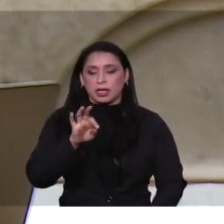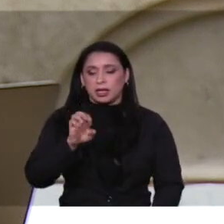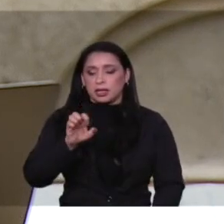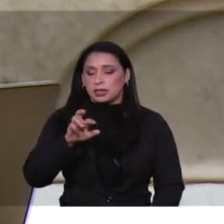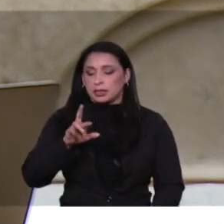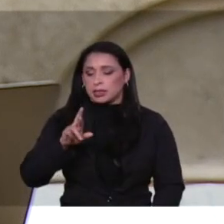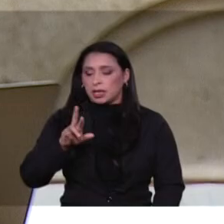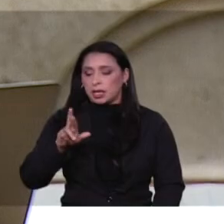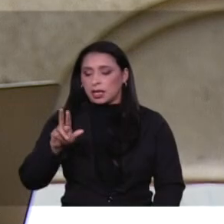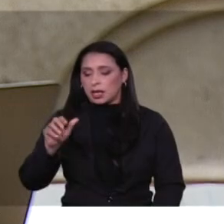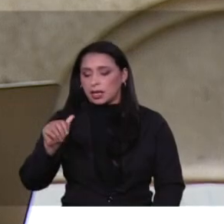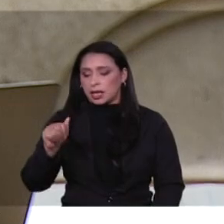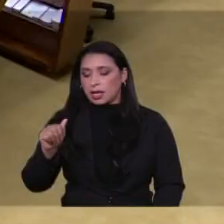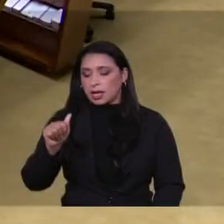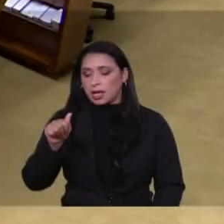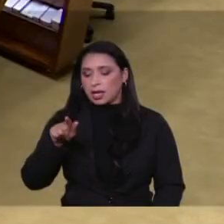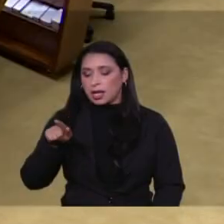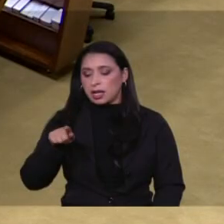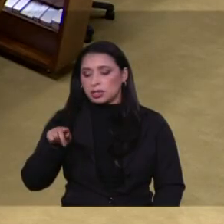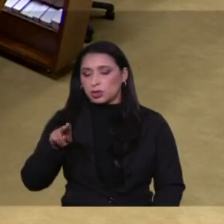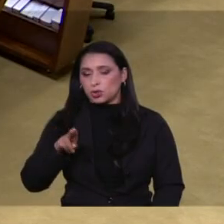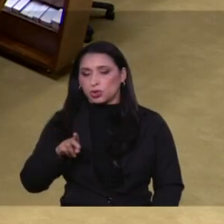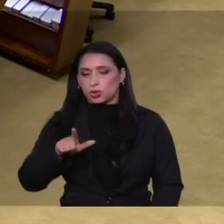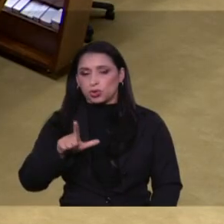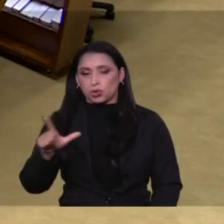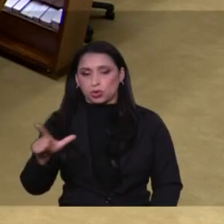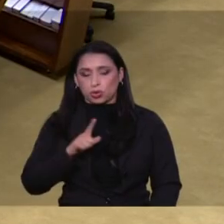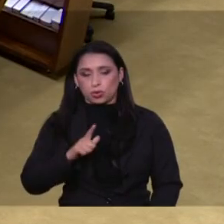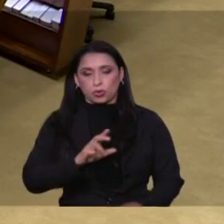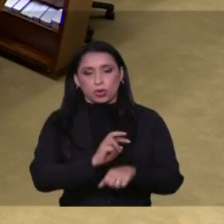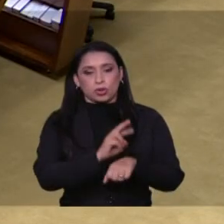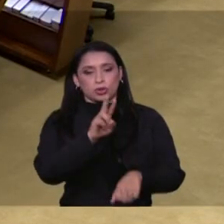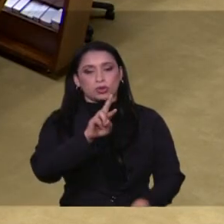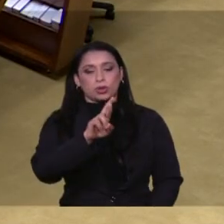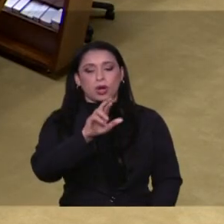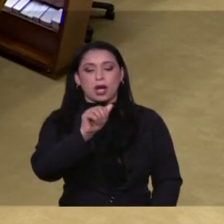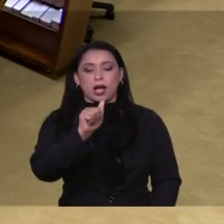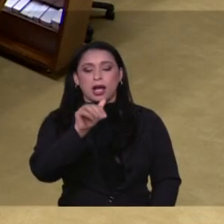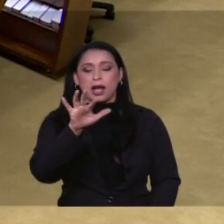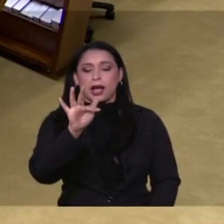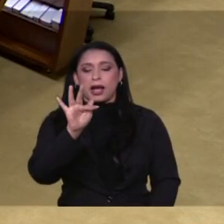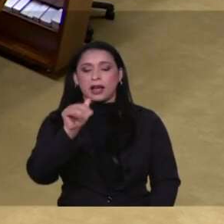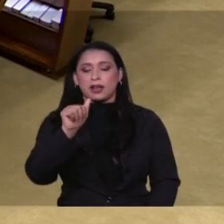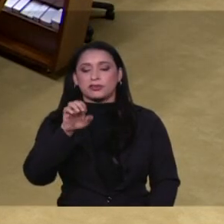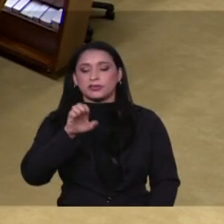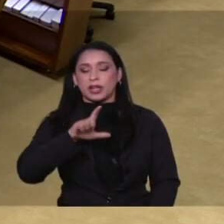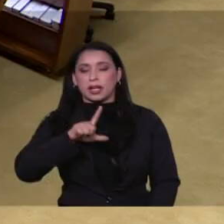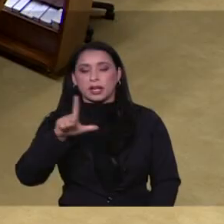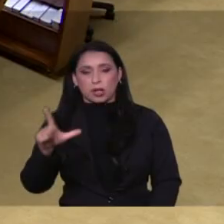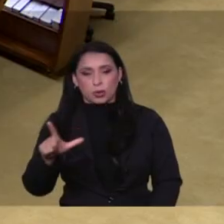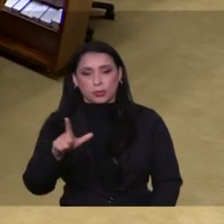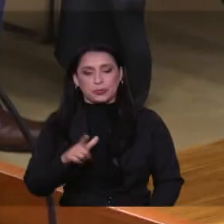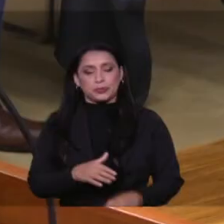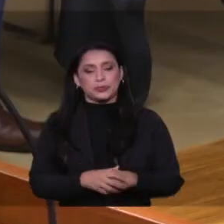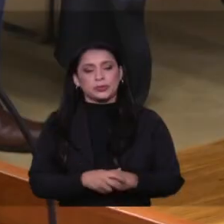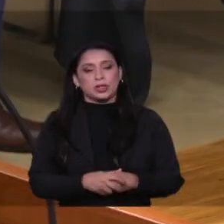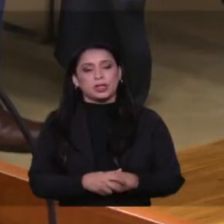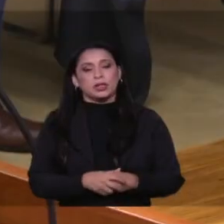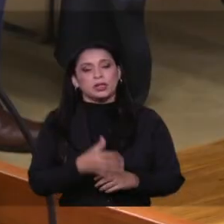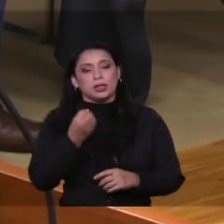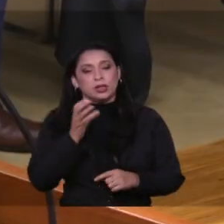o doutor Rafael Echeverria Lopes. A senhora tem a palavra. Obrigado. Boa tarde ao